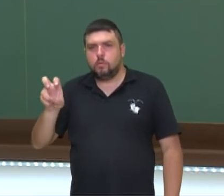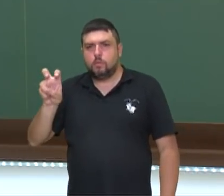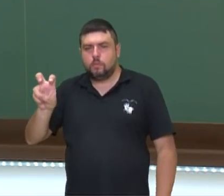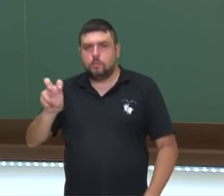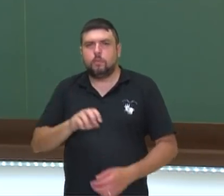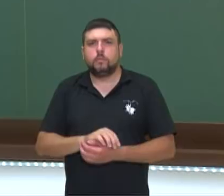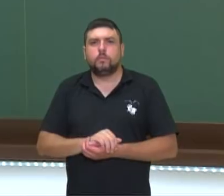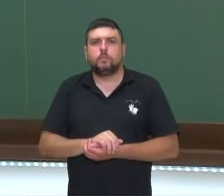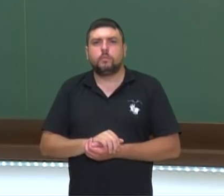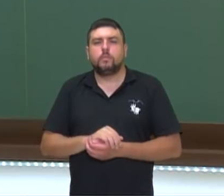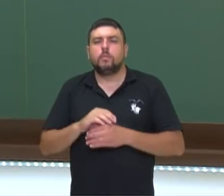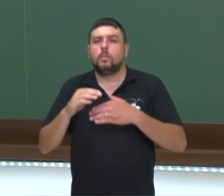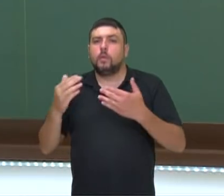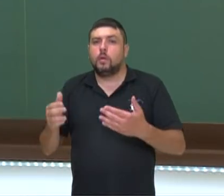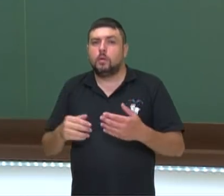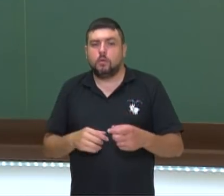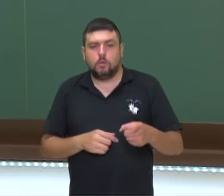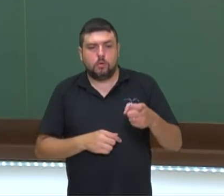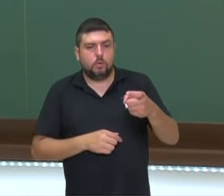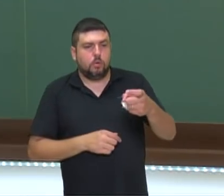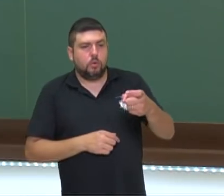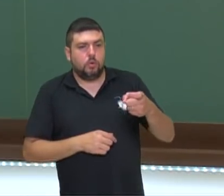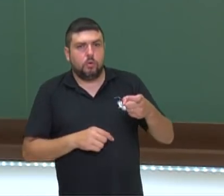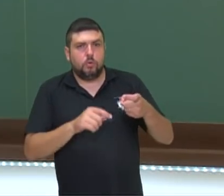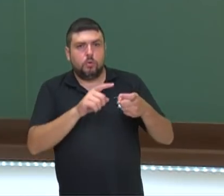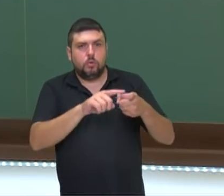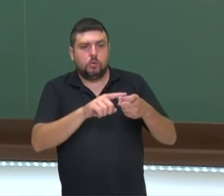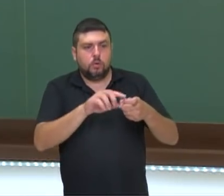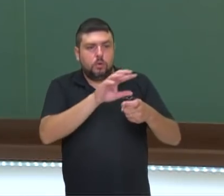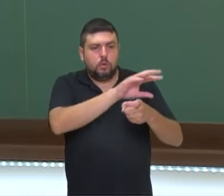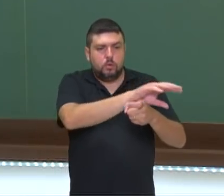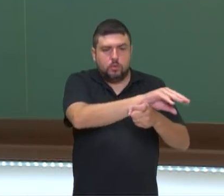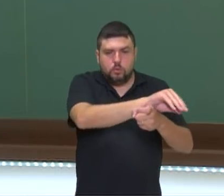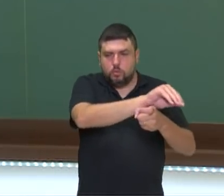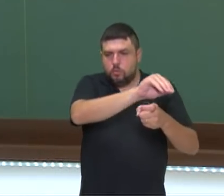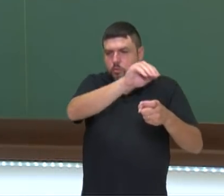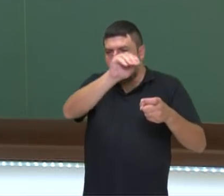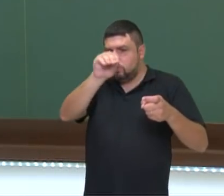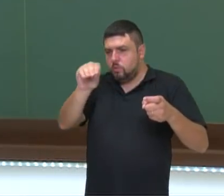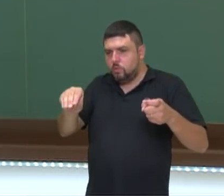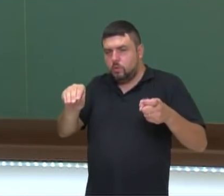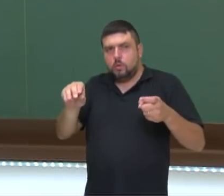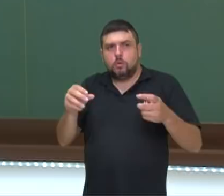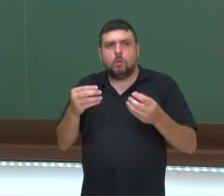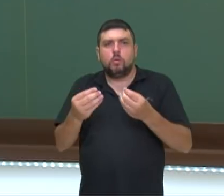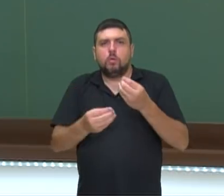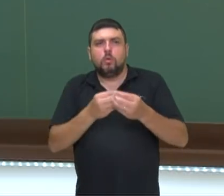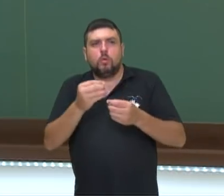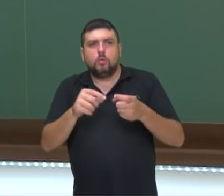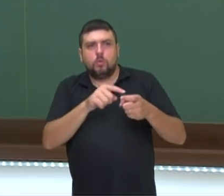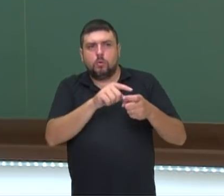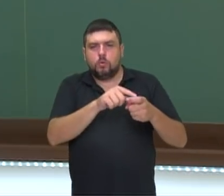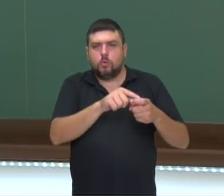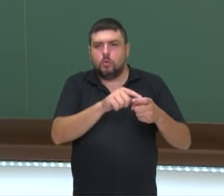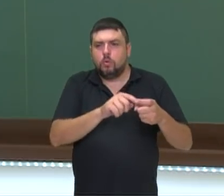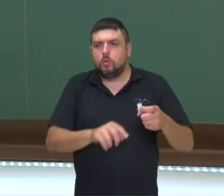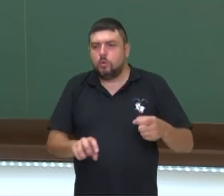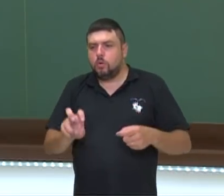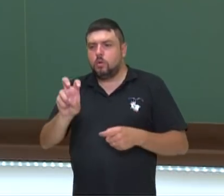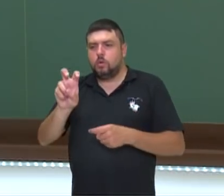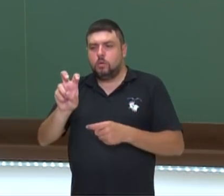que o x isolando vai ficar 5, dividido por